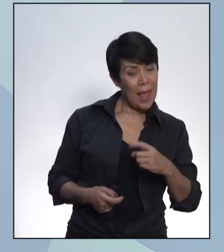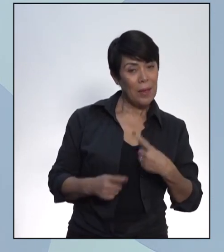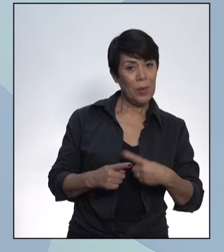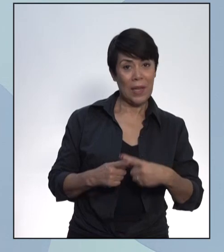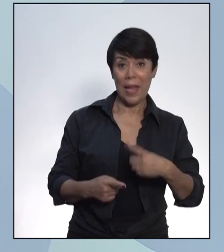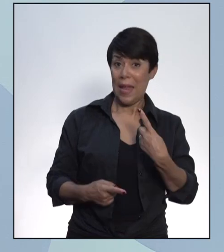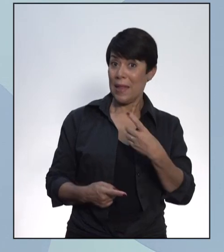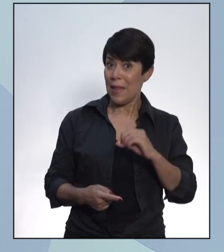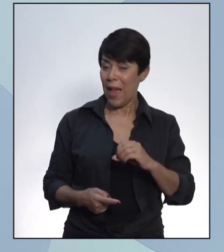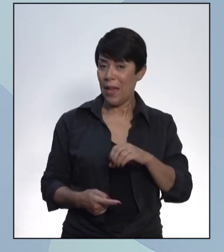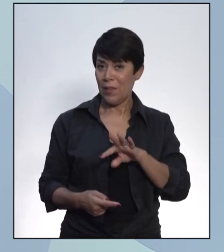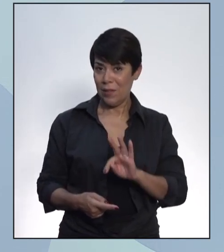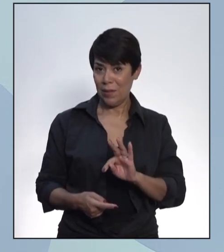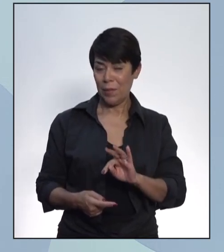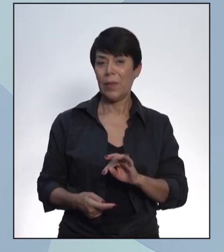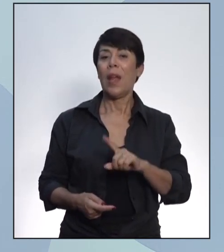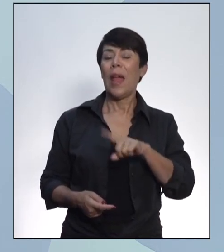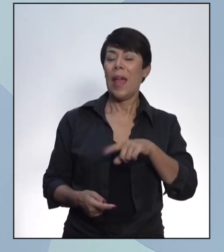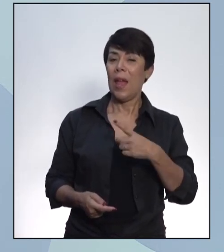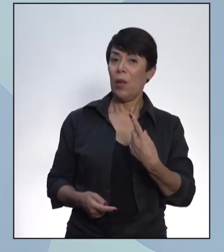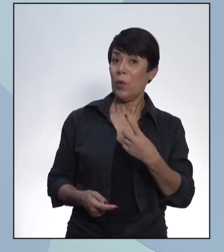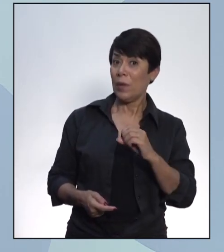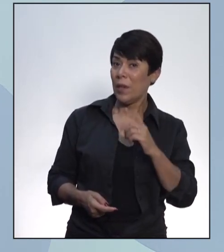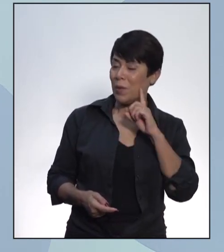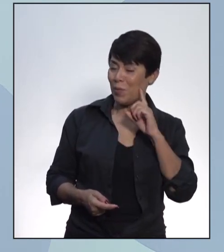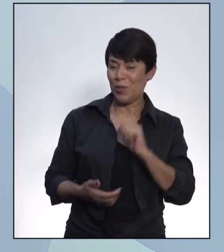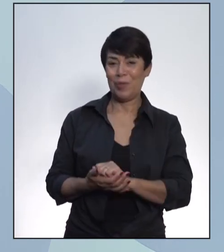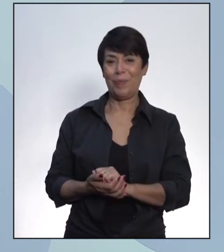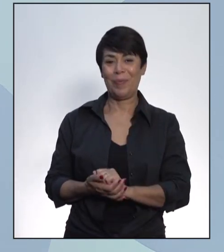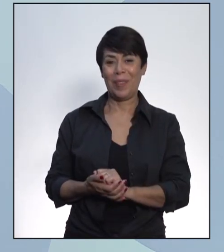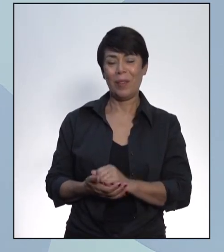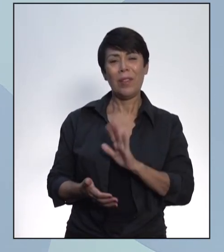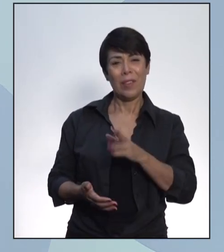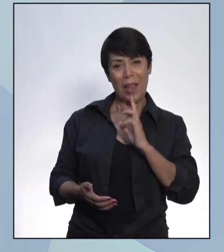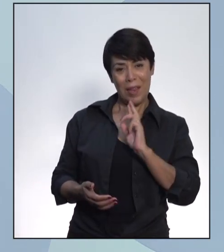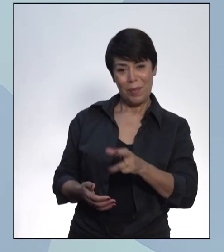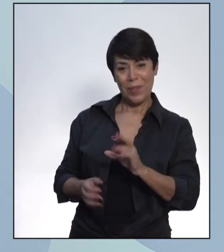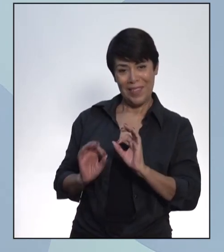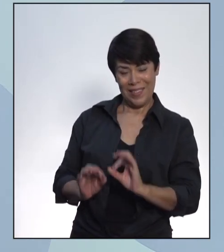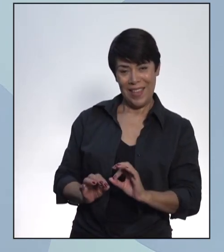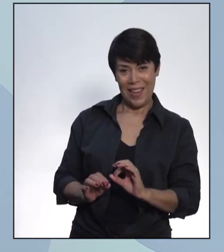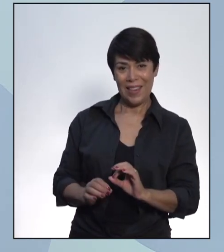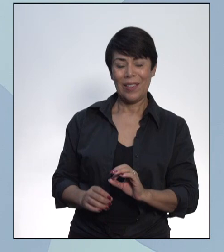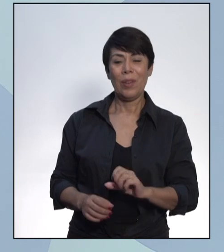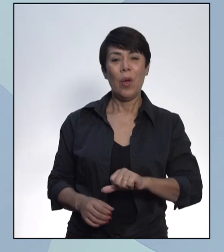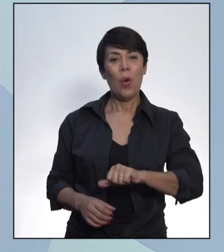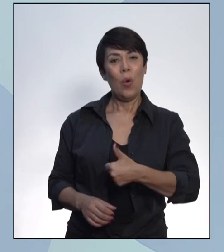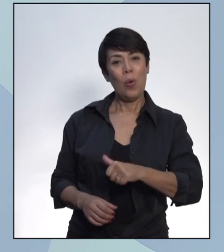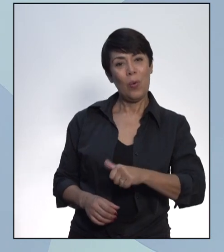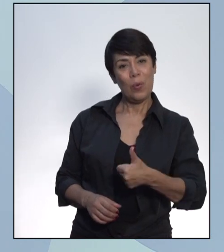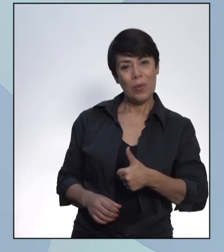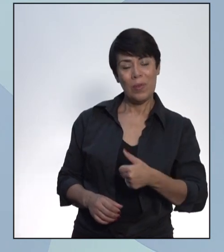Então é o 10º dia. E esse valor, como responderam aí no chat certinho,